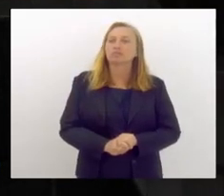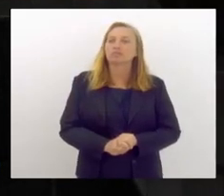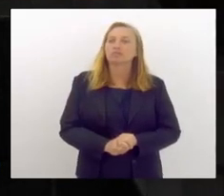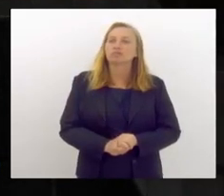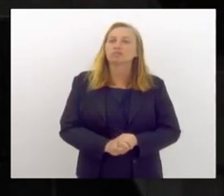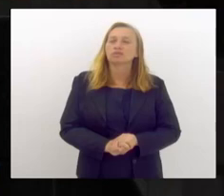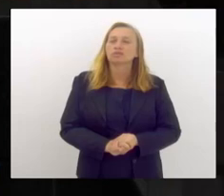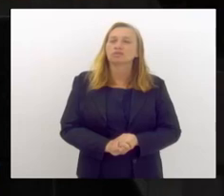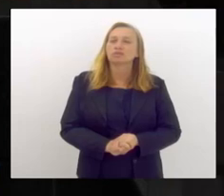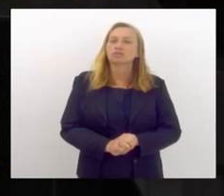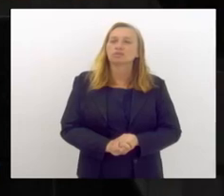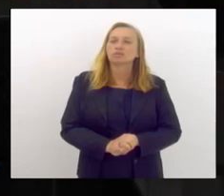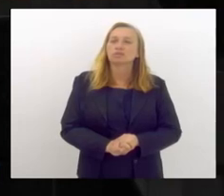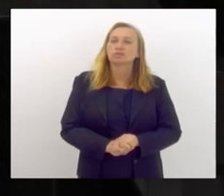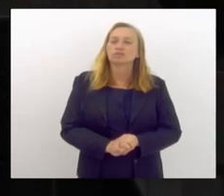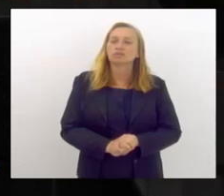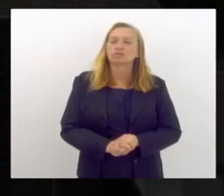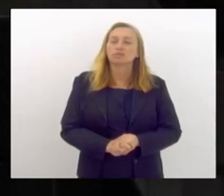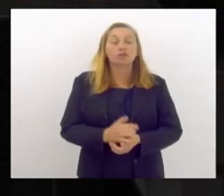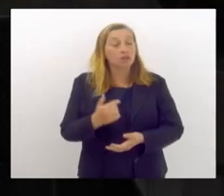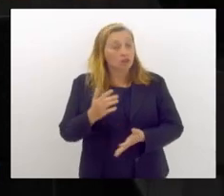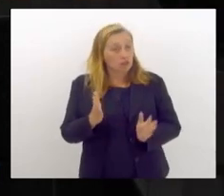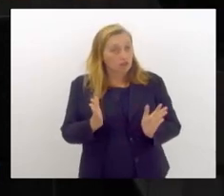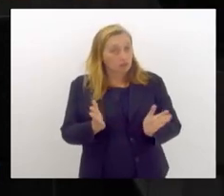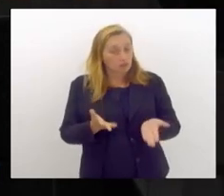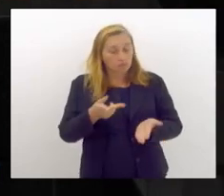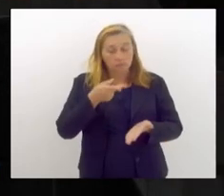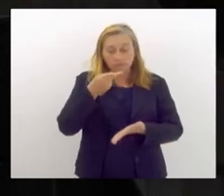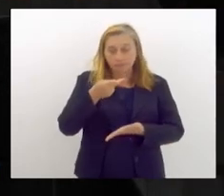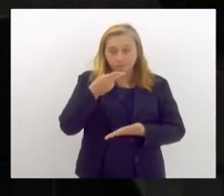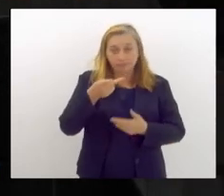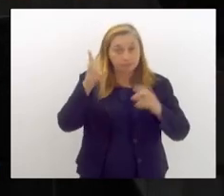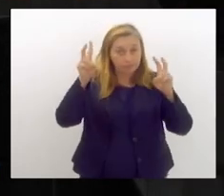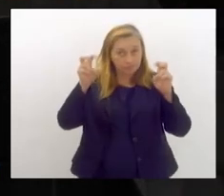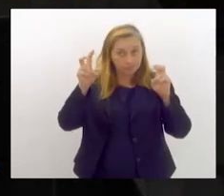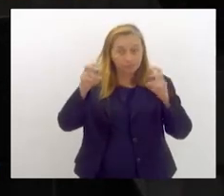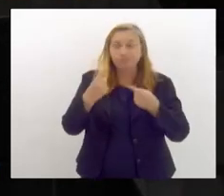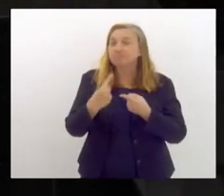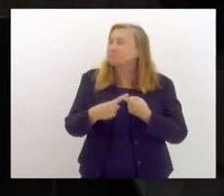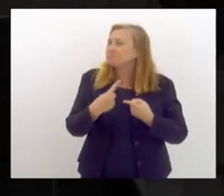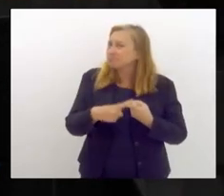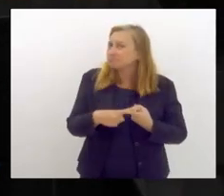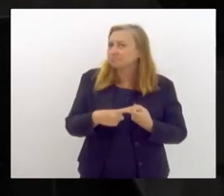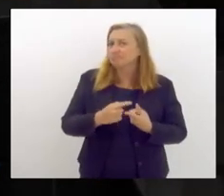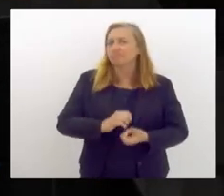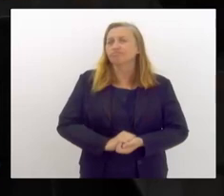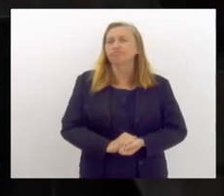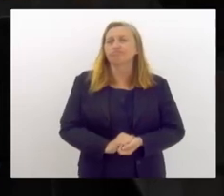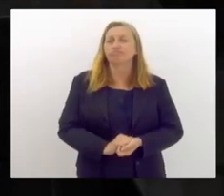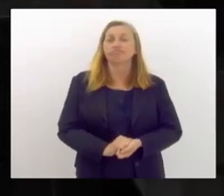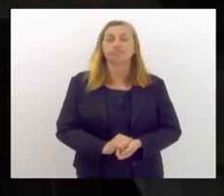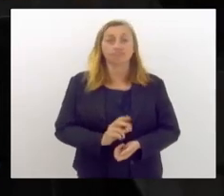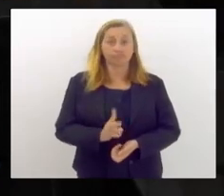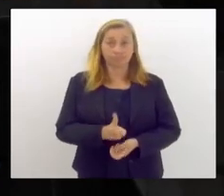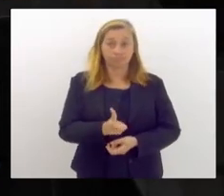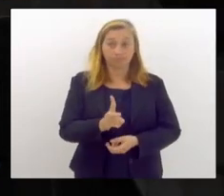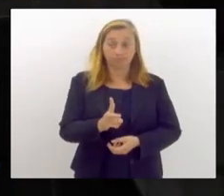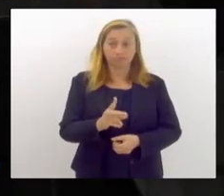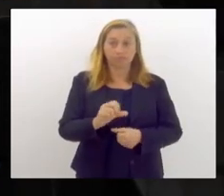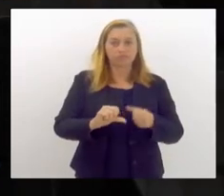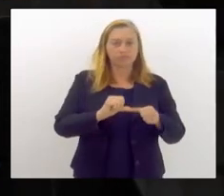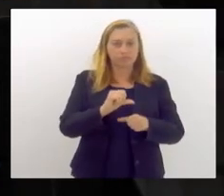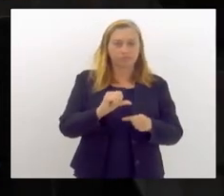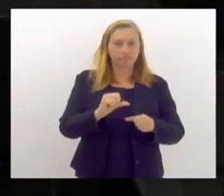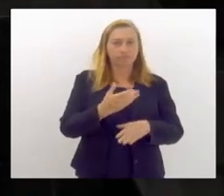E eu decidi comentar isto, porque sempre que muda um